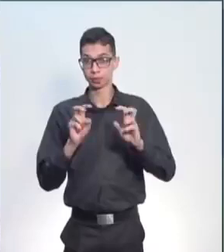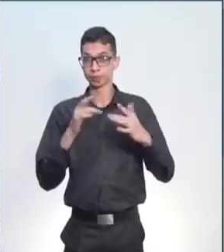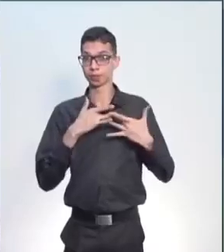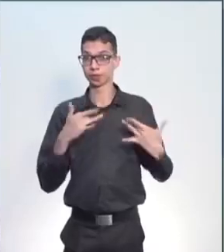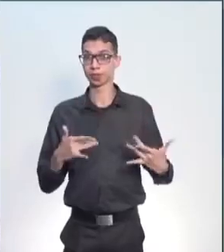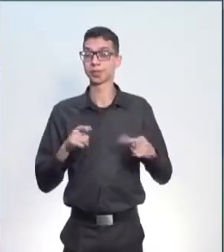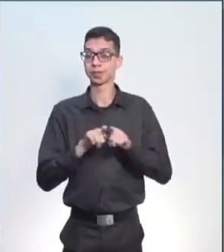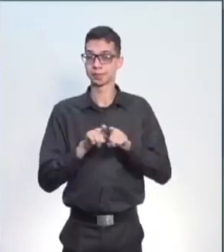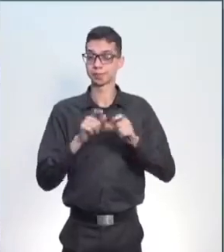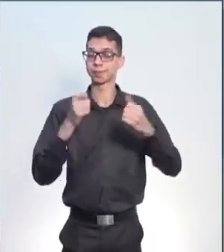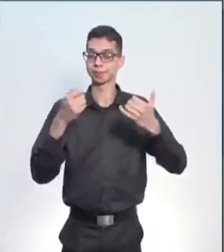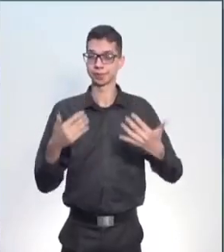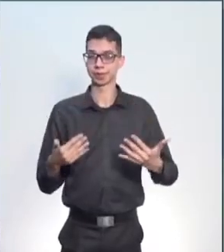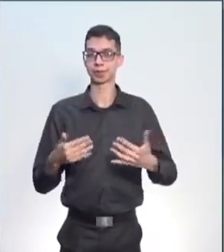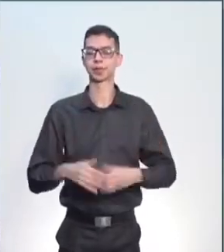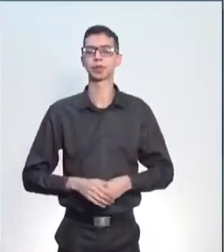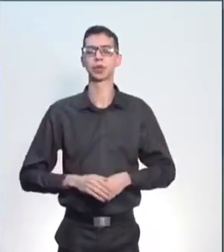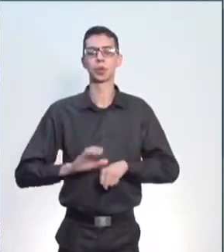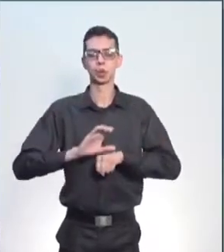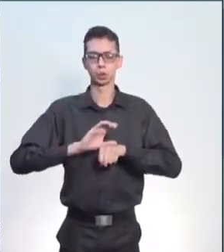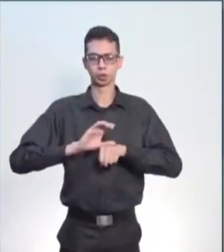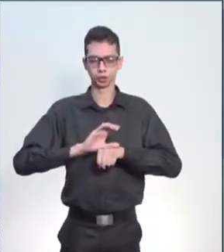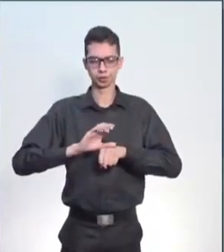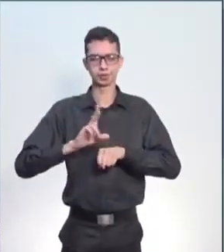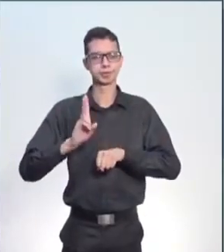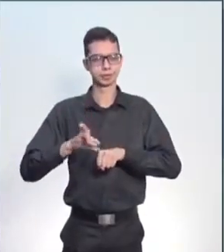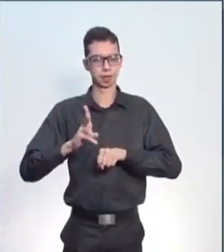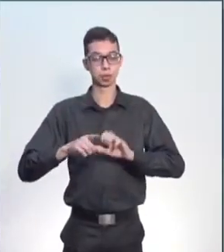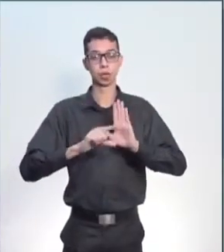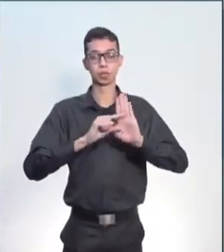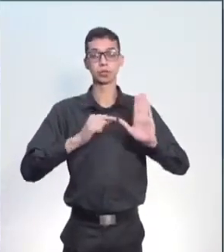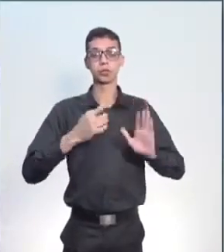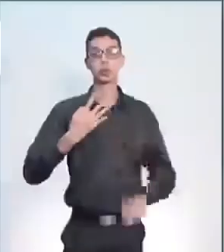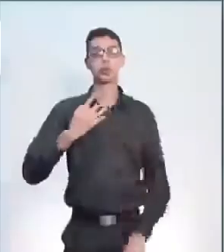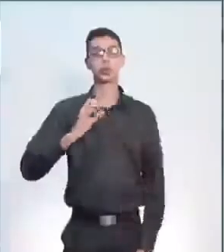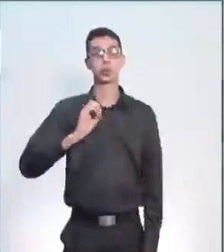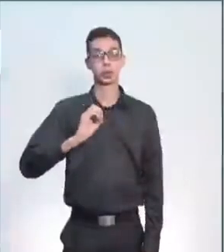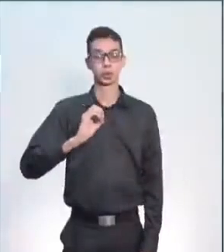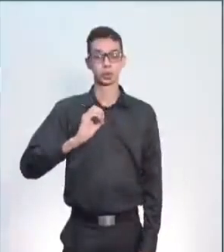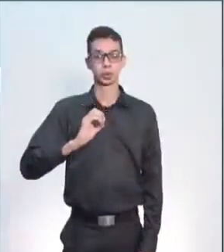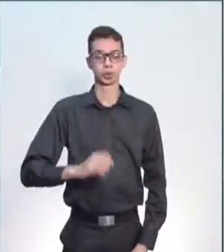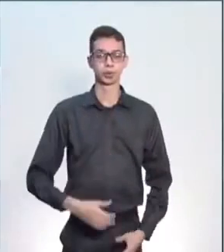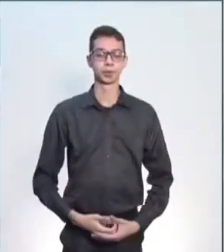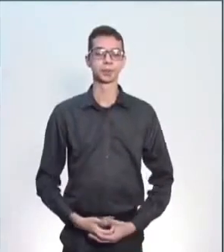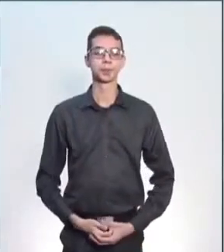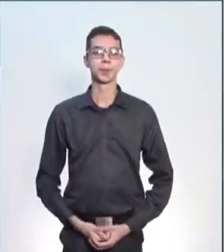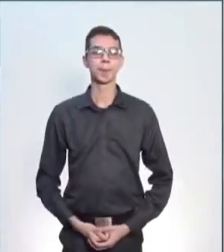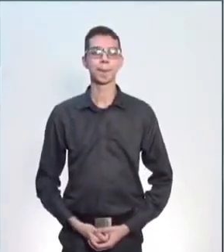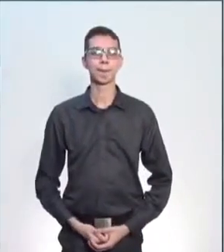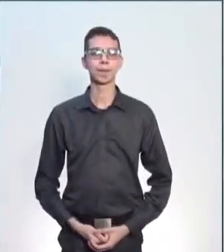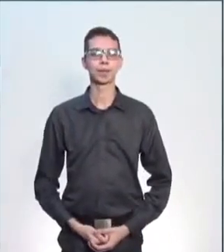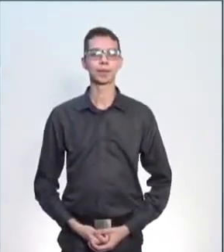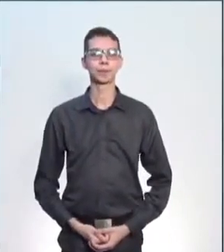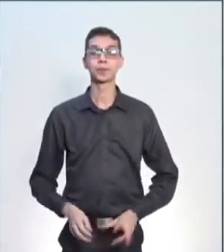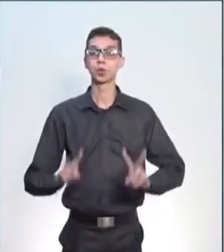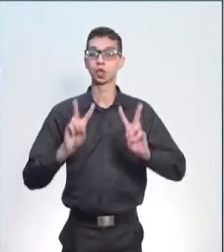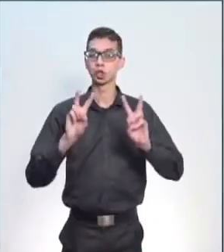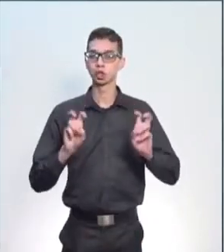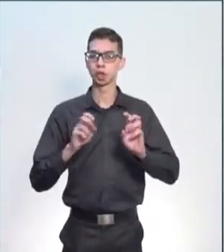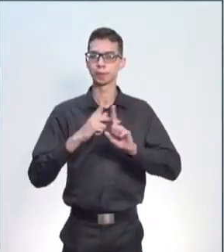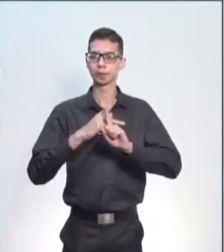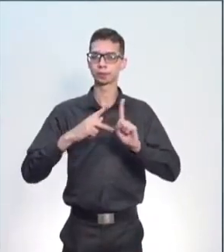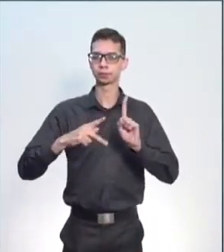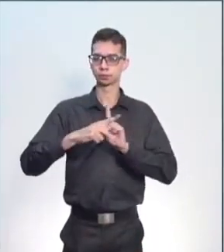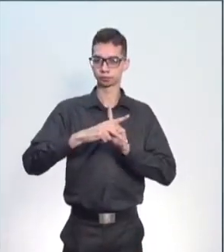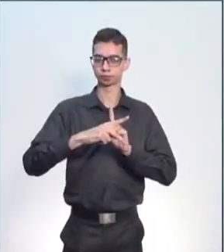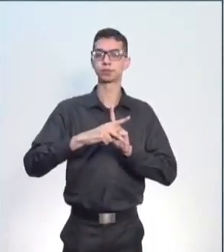na seção 2 da Constituição, artigo 40. O regime próprio de previdência social dos